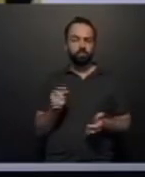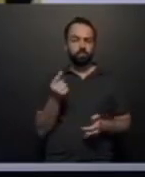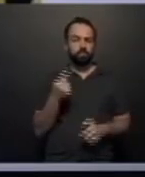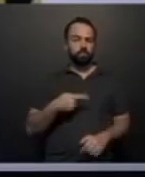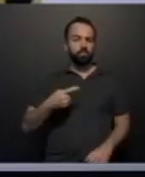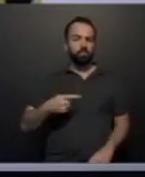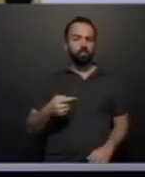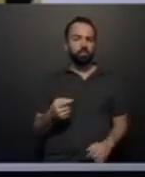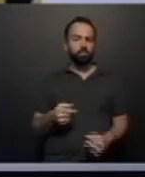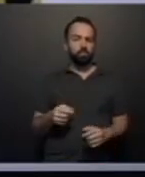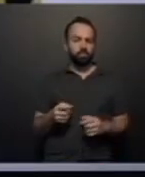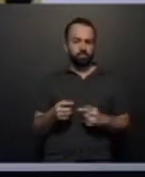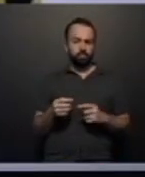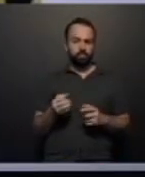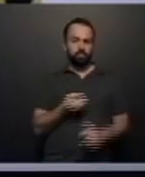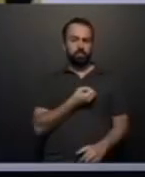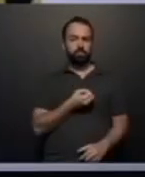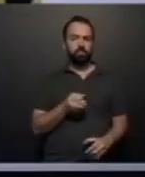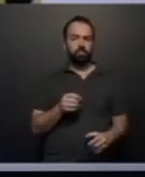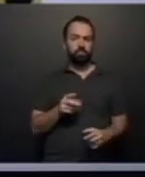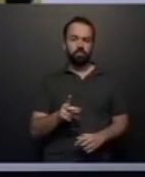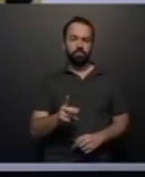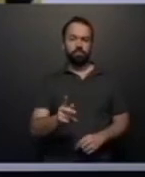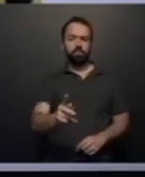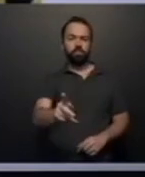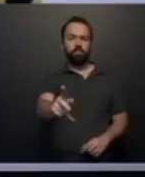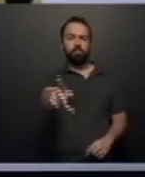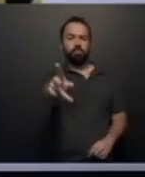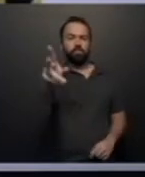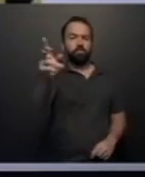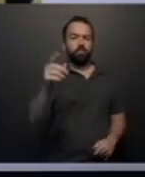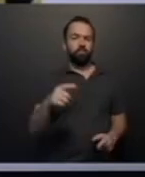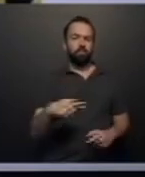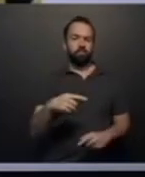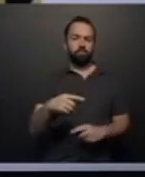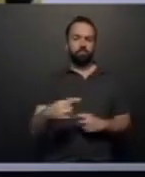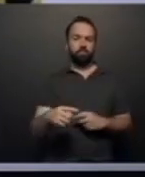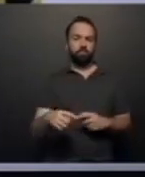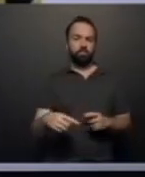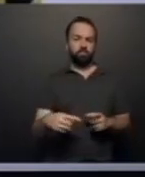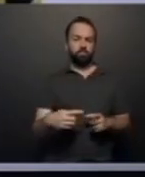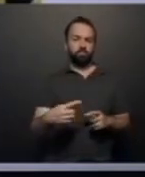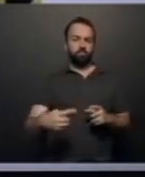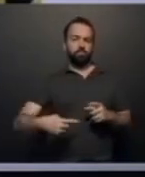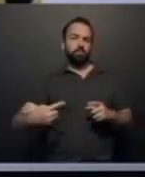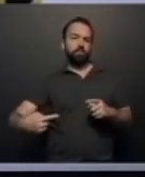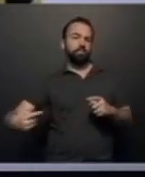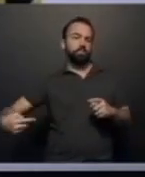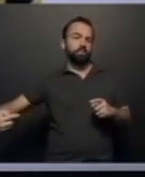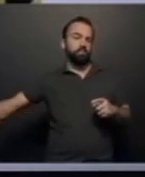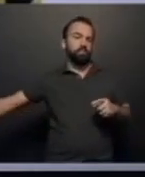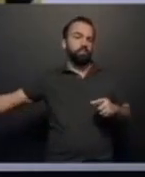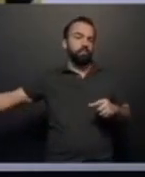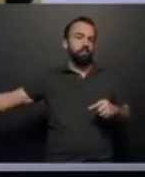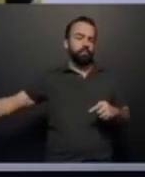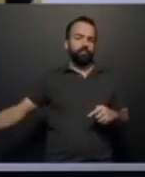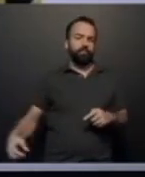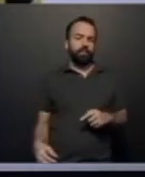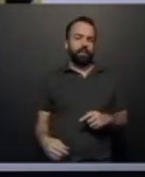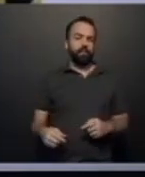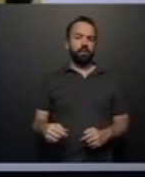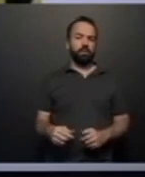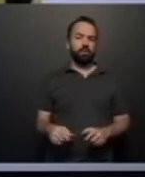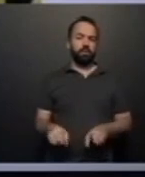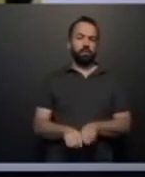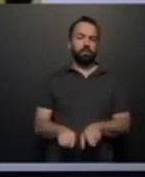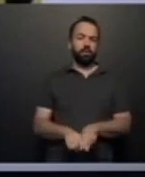Primeiro, mostra que os números são infinitos, né? Esse espiral aí indica um infinito. Uma outra situação